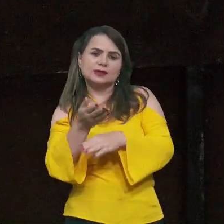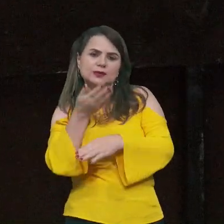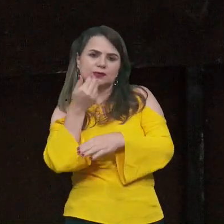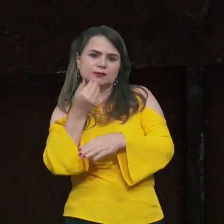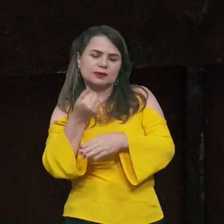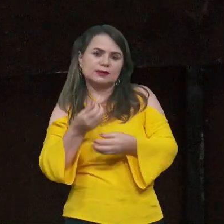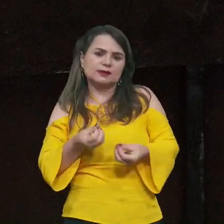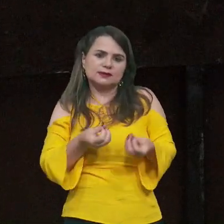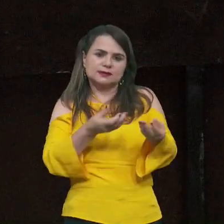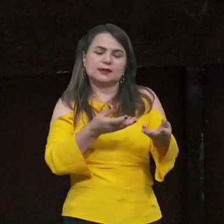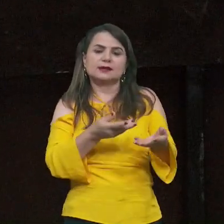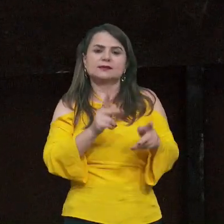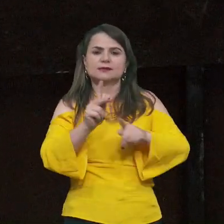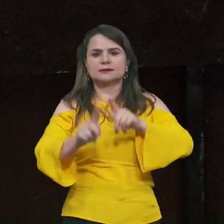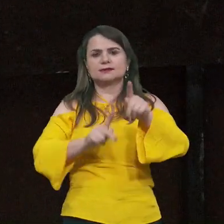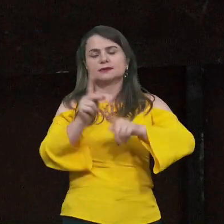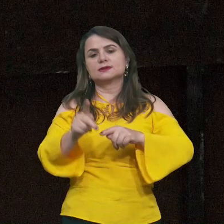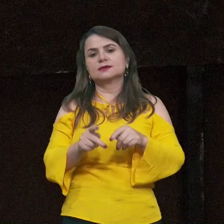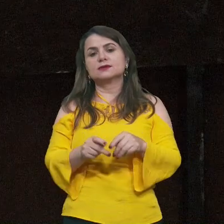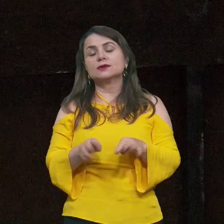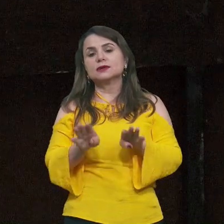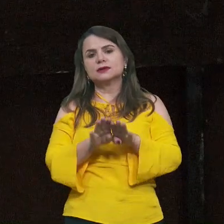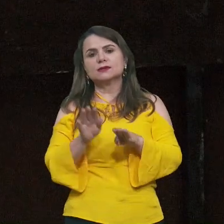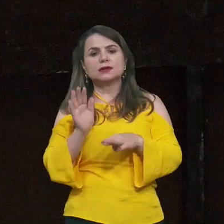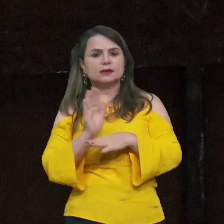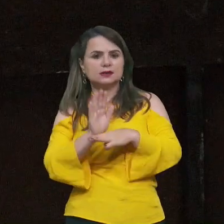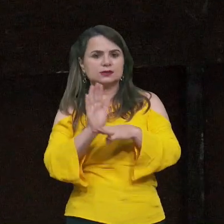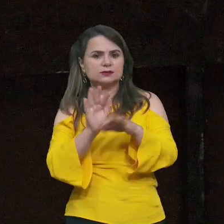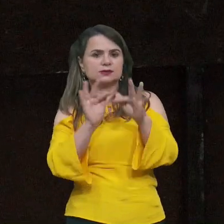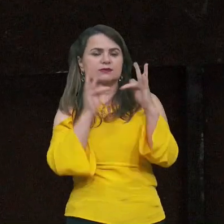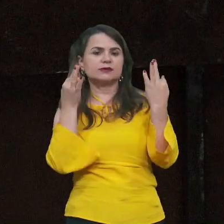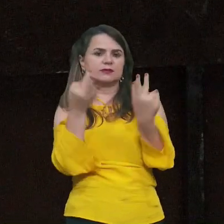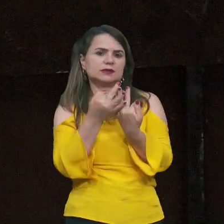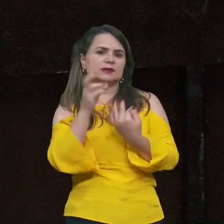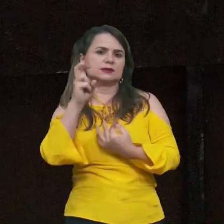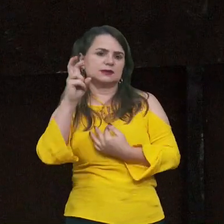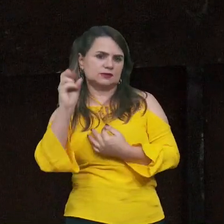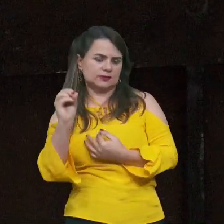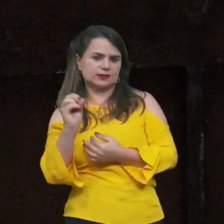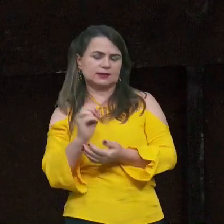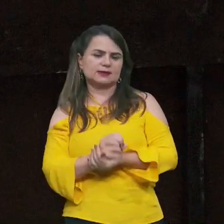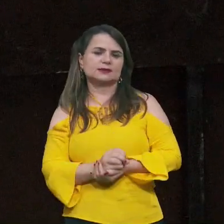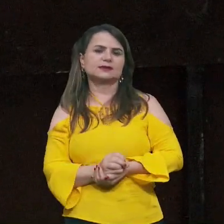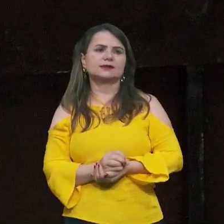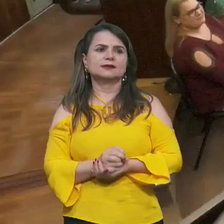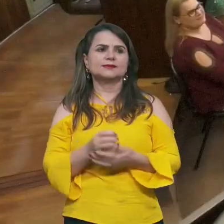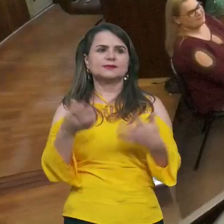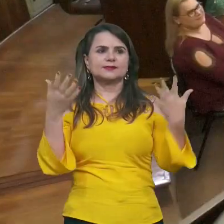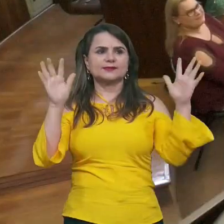cerca de 150 famílias e moradores em situação de rua.